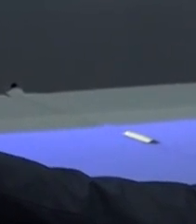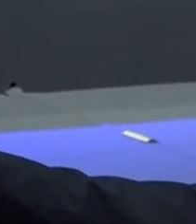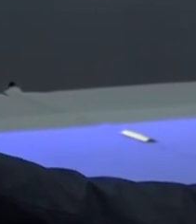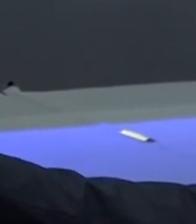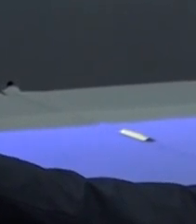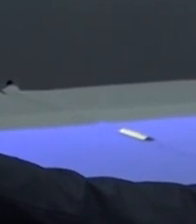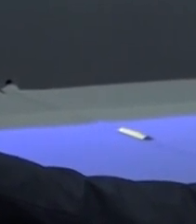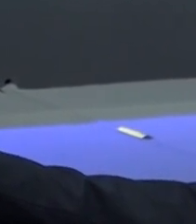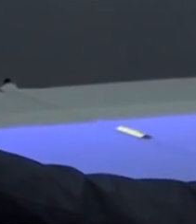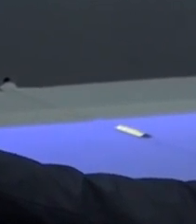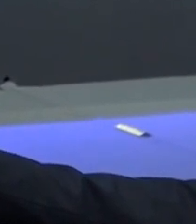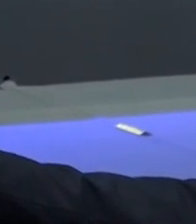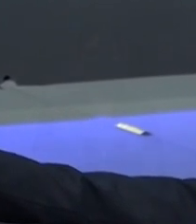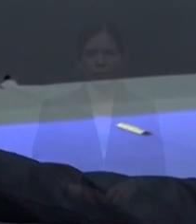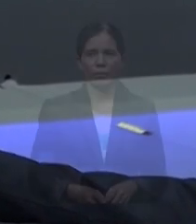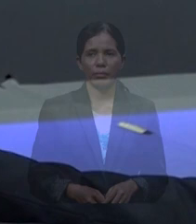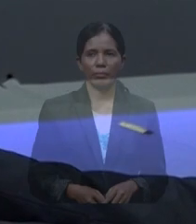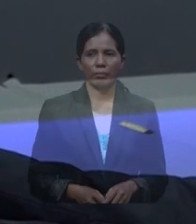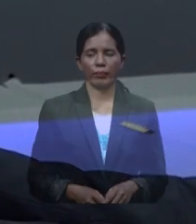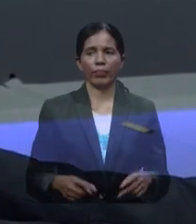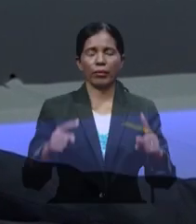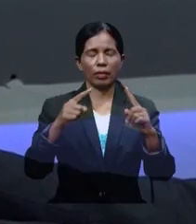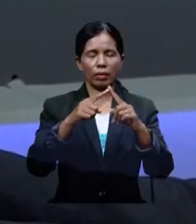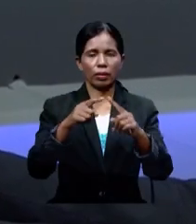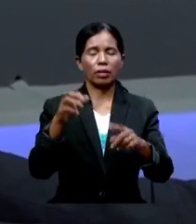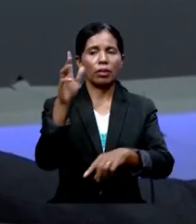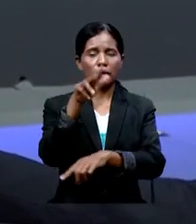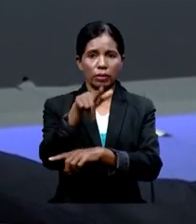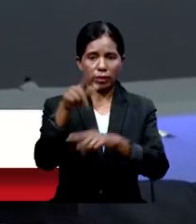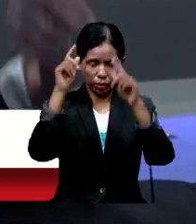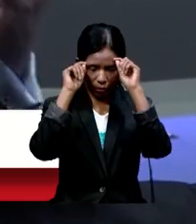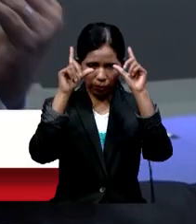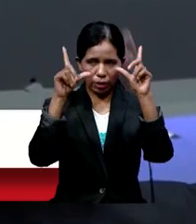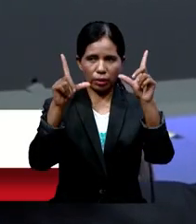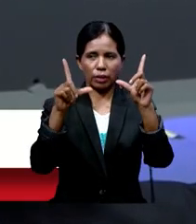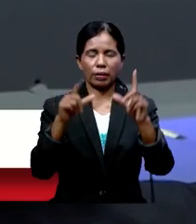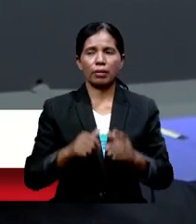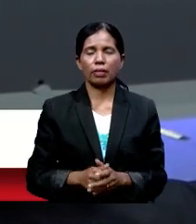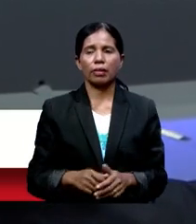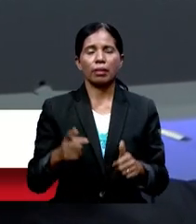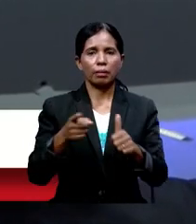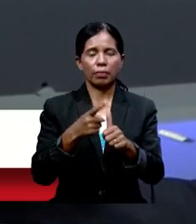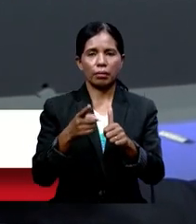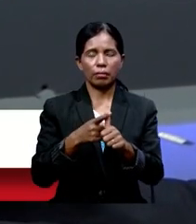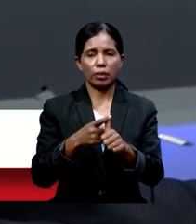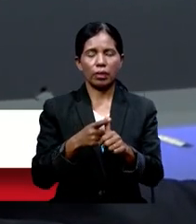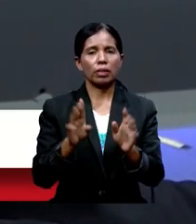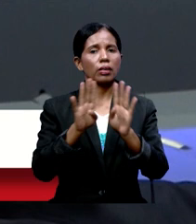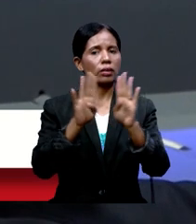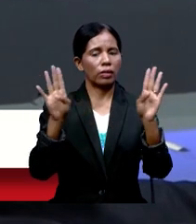Io in Lokraik, nensa lorong Timor-Leste nia, a tu Timor-Leste, primeiro, se loca sessão,